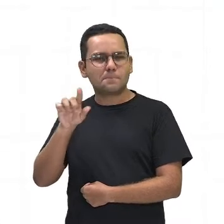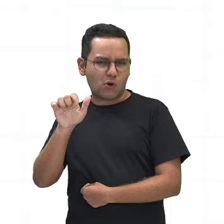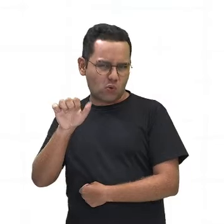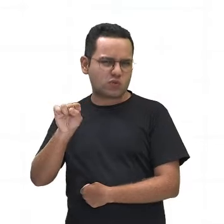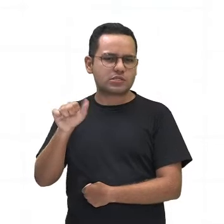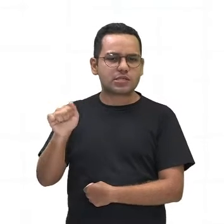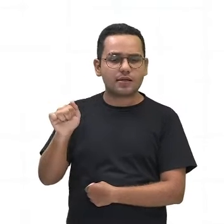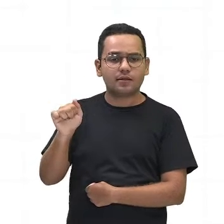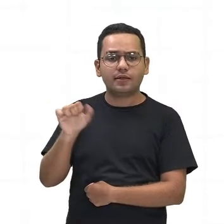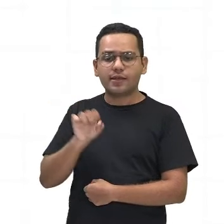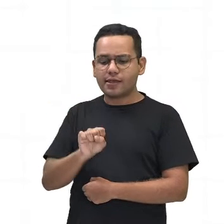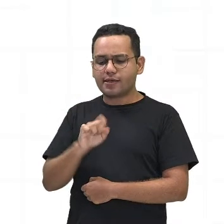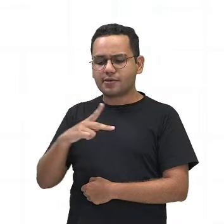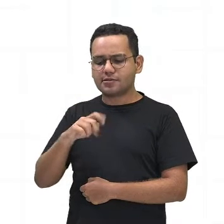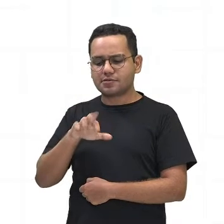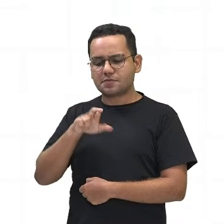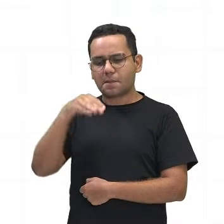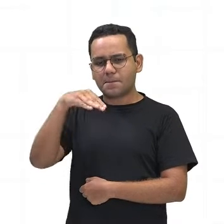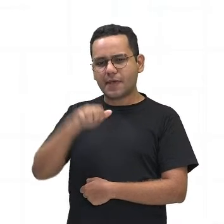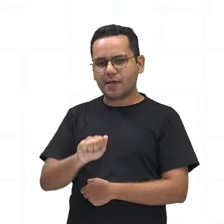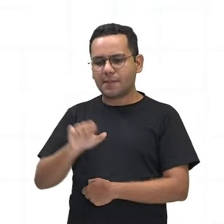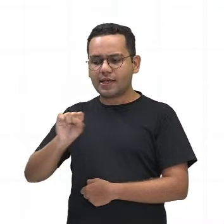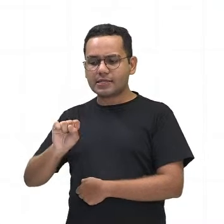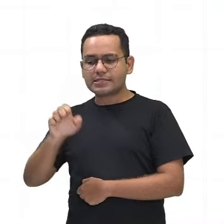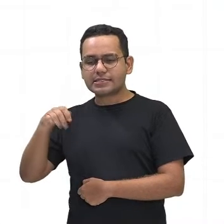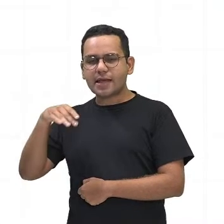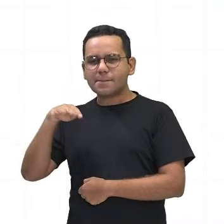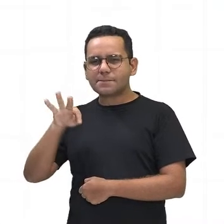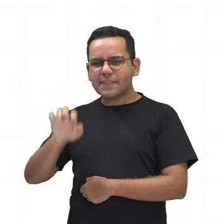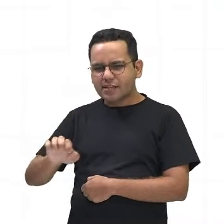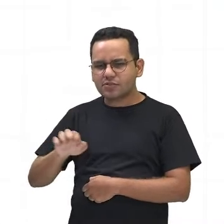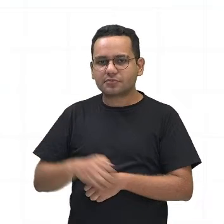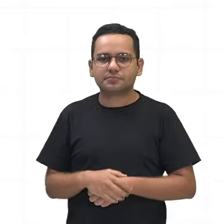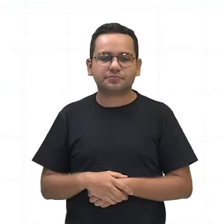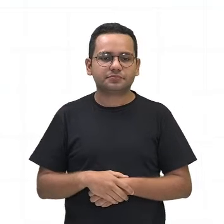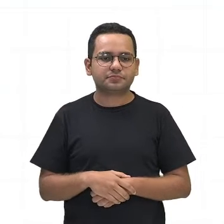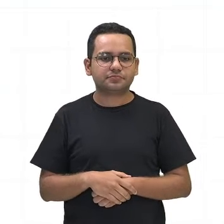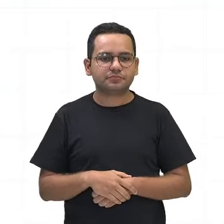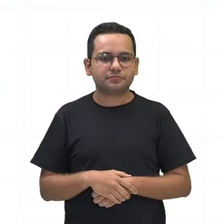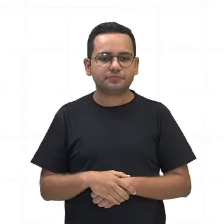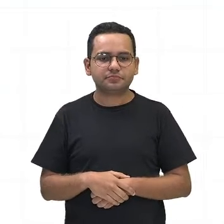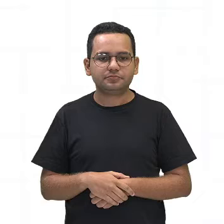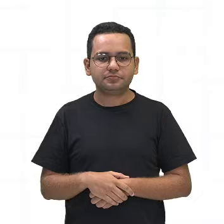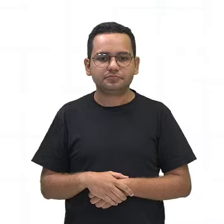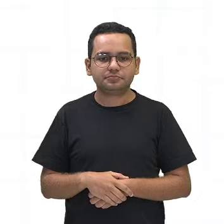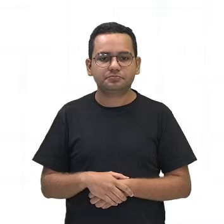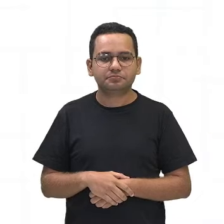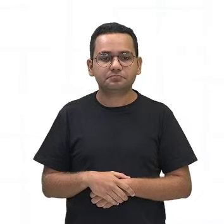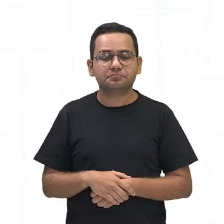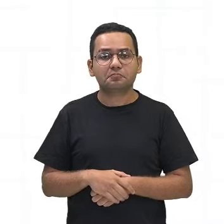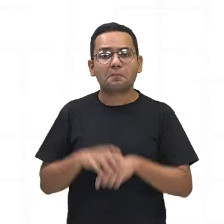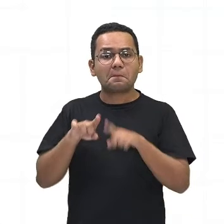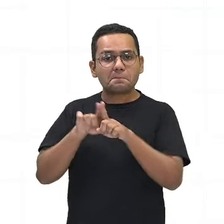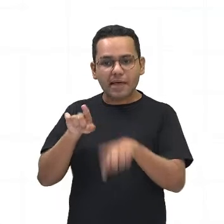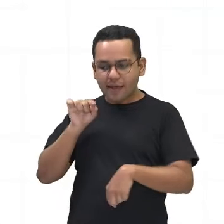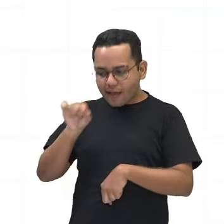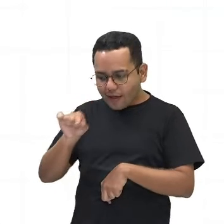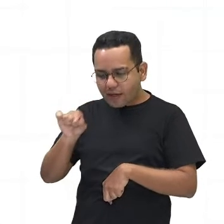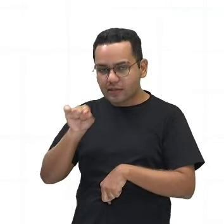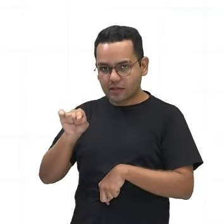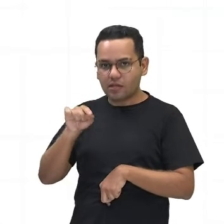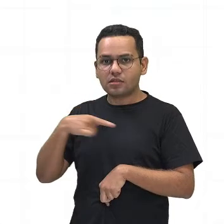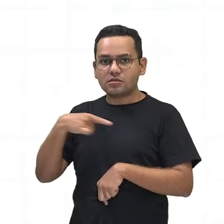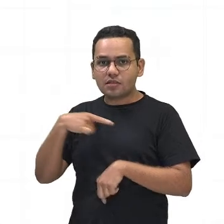tá? Então, as angiospermas, elas já possuem essas sementes envoltas